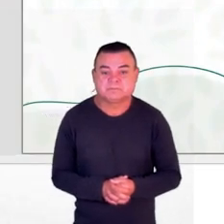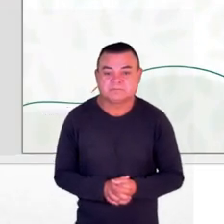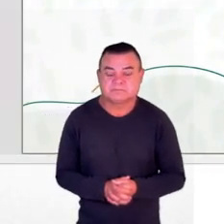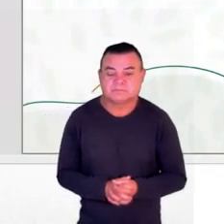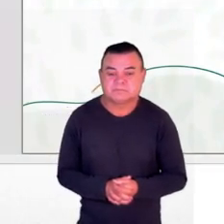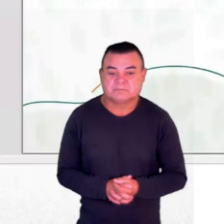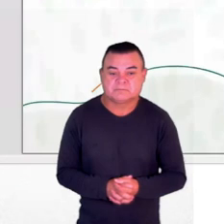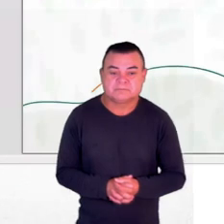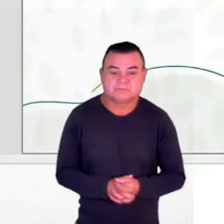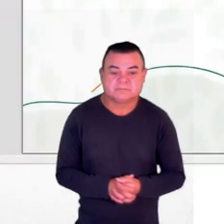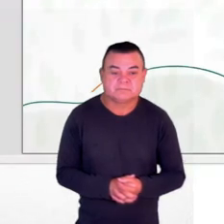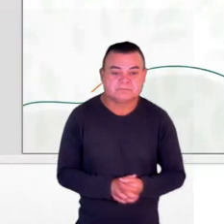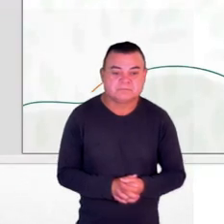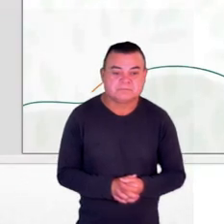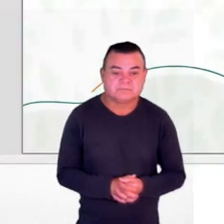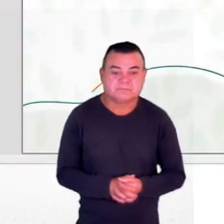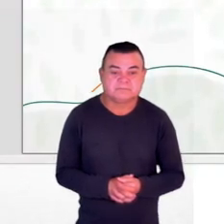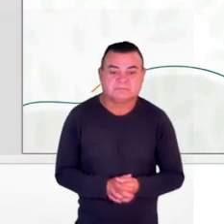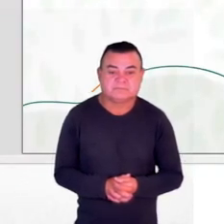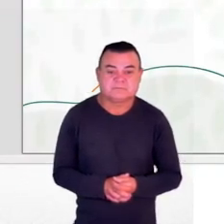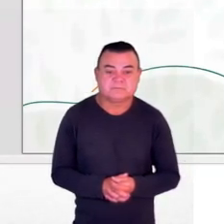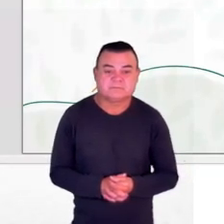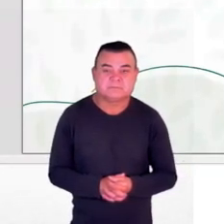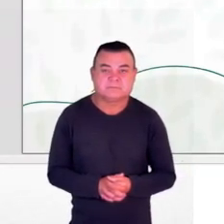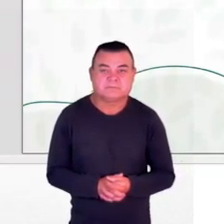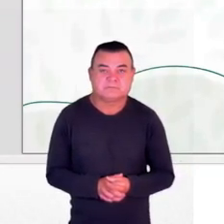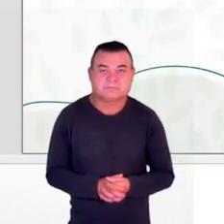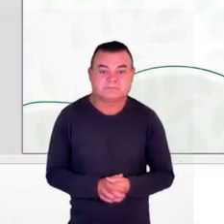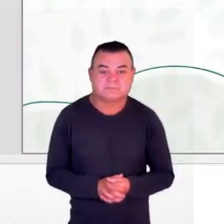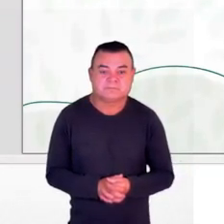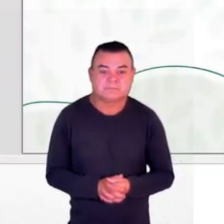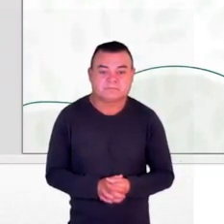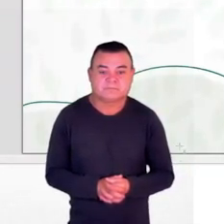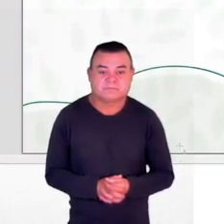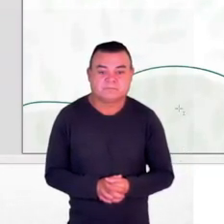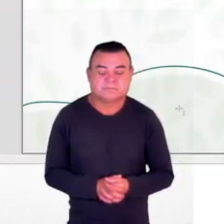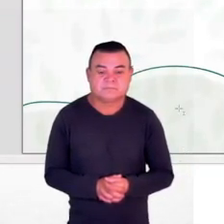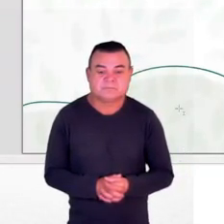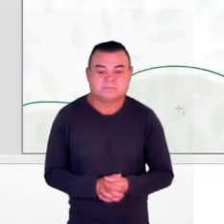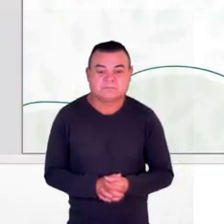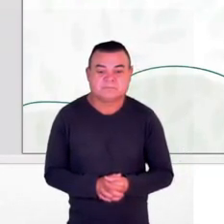eh deixa eu abrir aqui ok